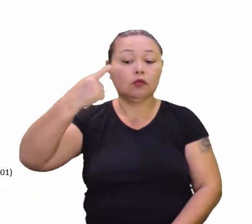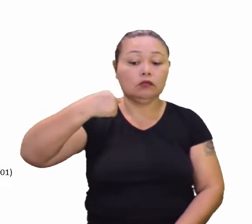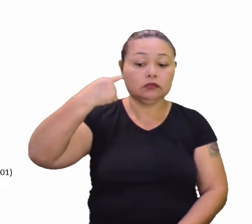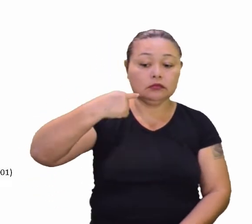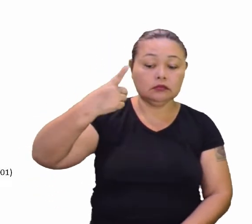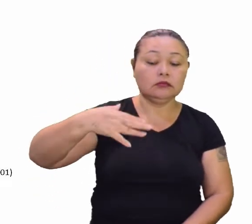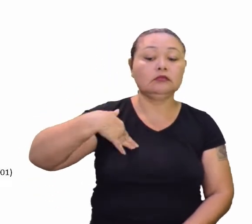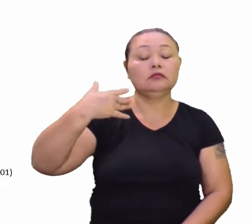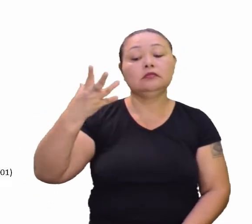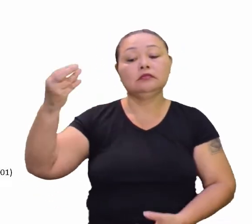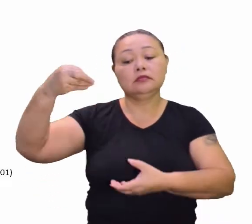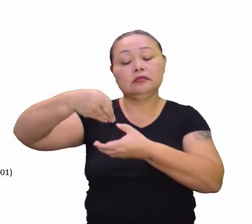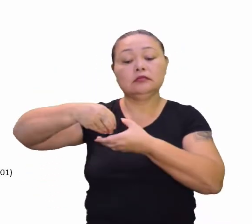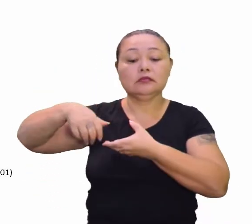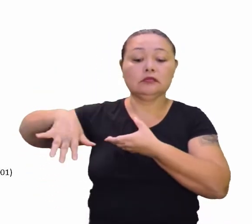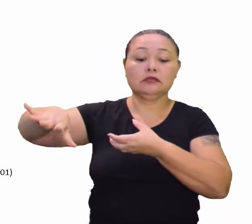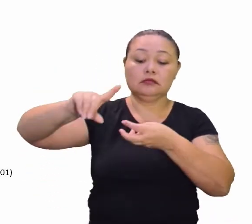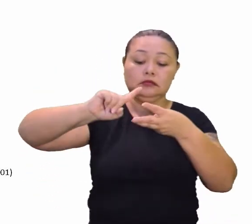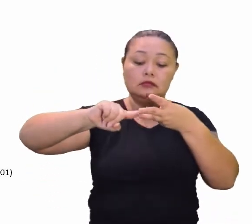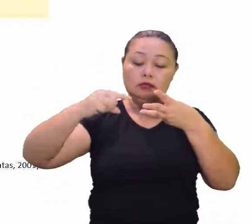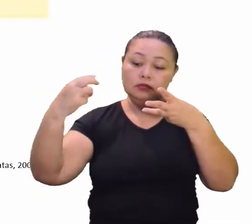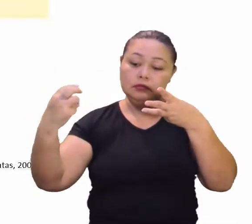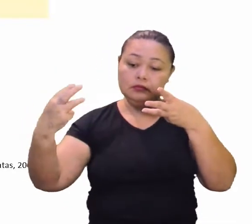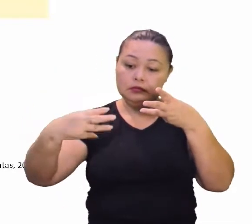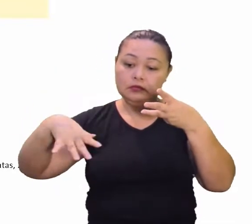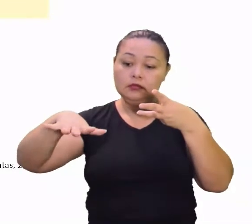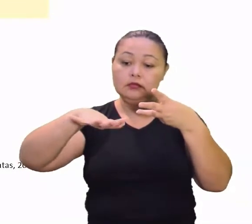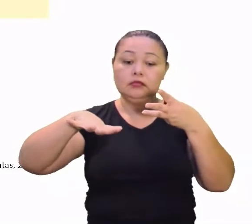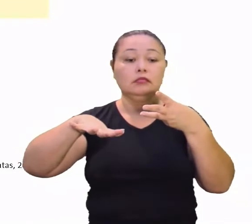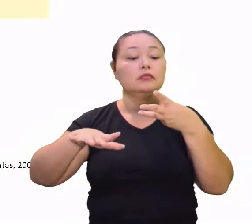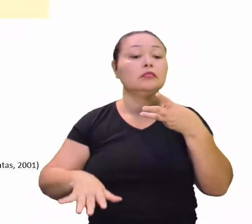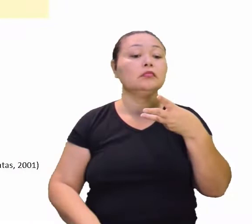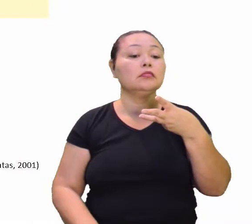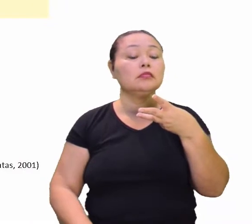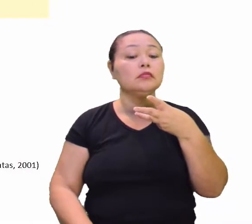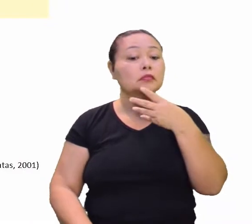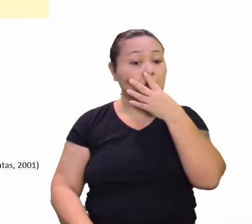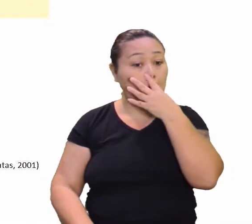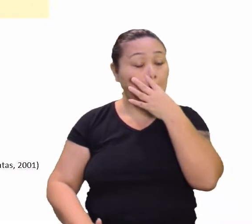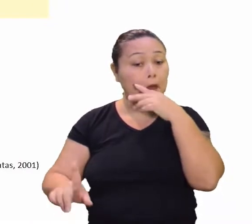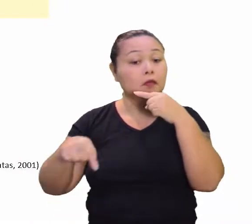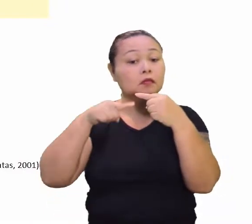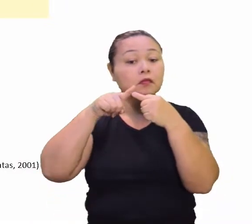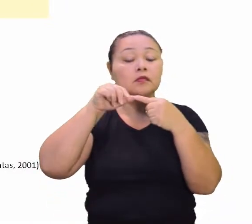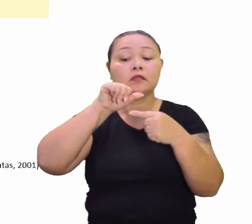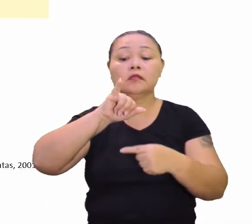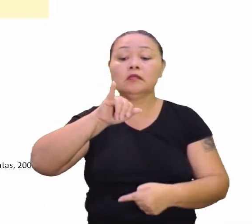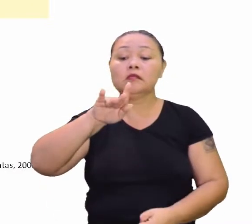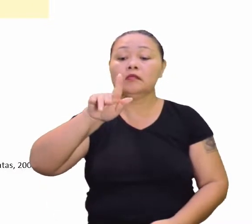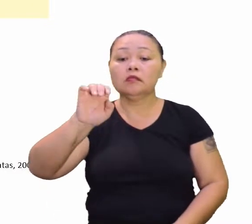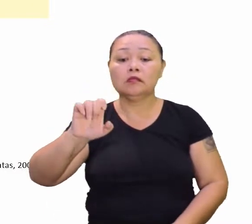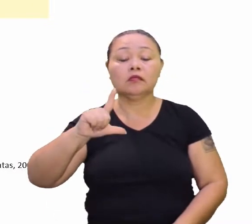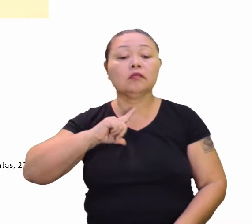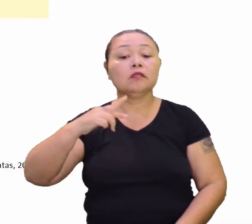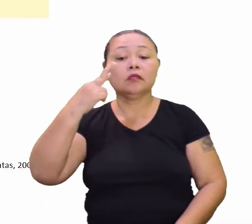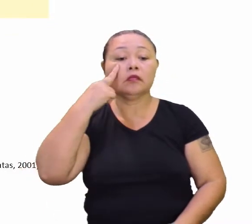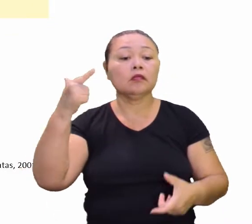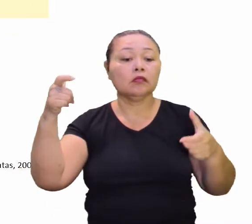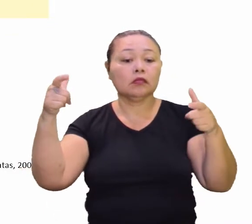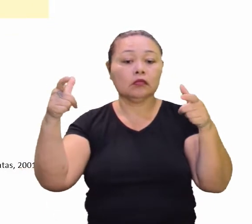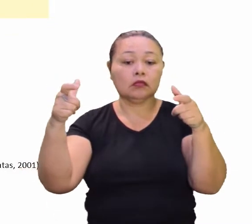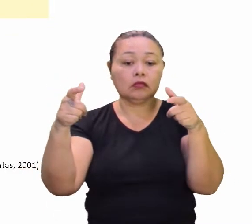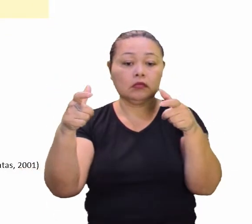advogado, vai fazer parte do setor de serviços e comércio. Então, de acordo com o IBGE, Rondônia vem